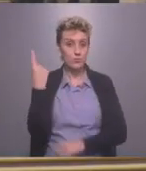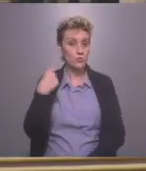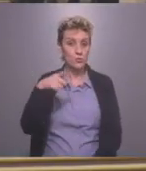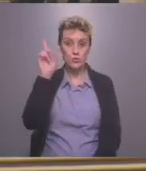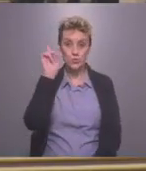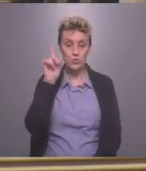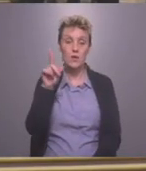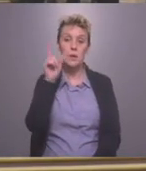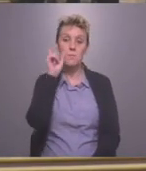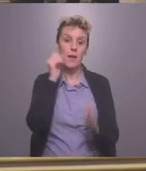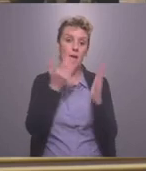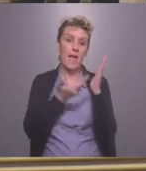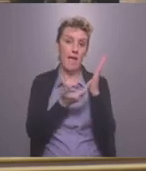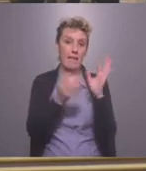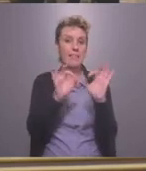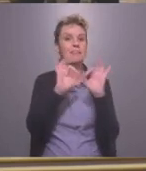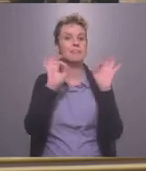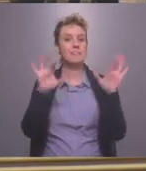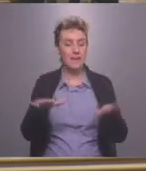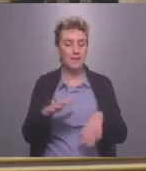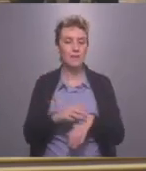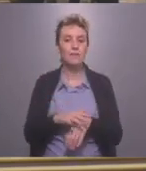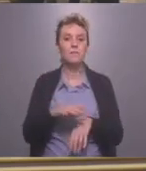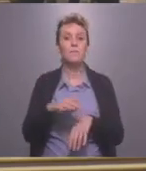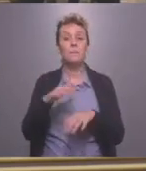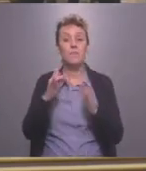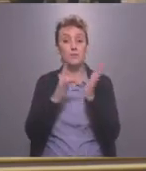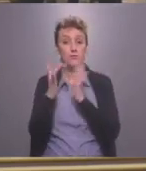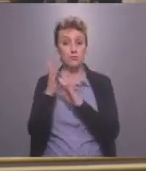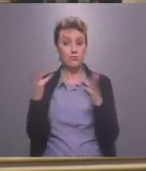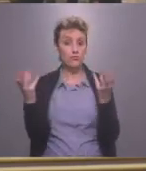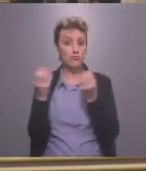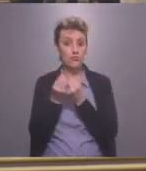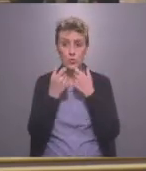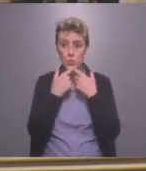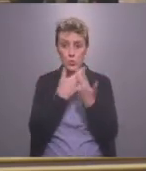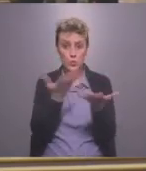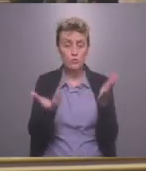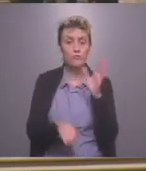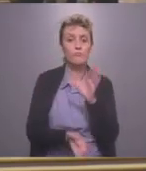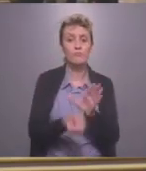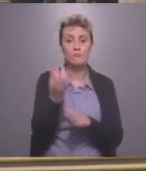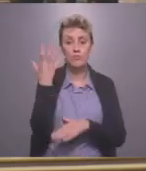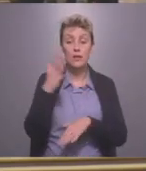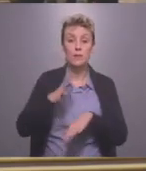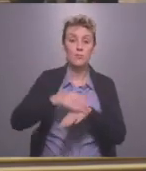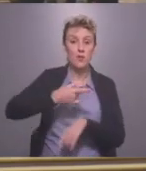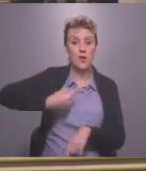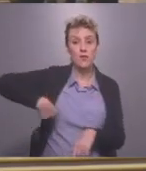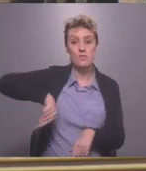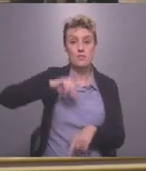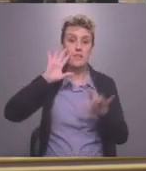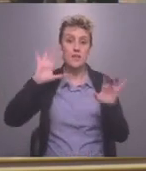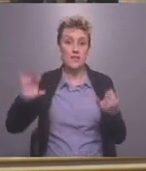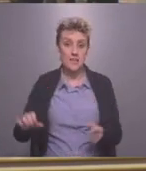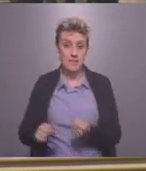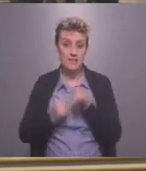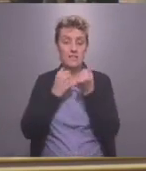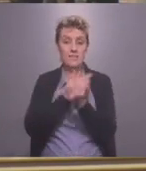consubstancial ao Pai. Por Ele todas as coisas foram feitas, e por nós homens e para a nossa